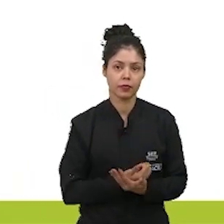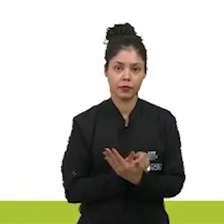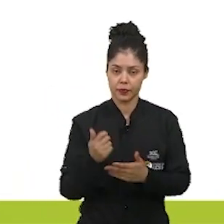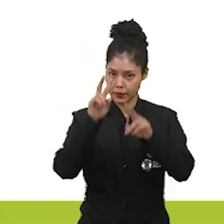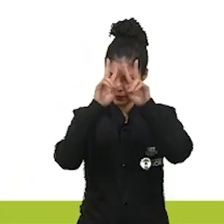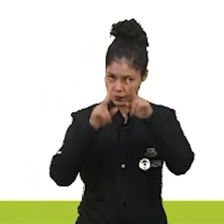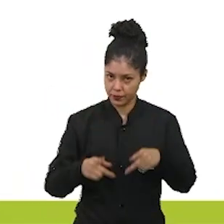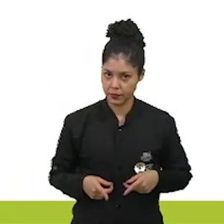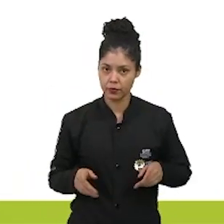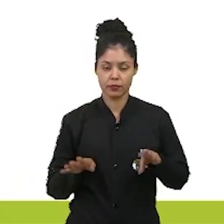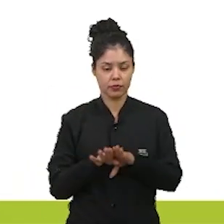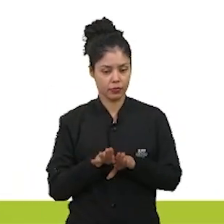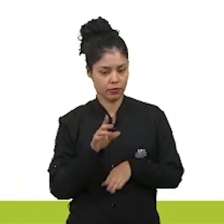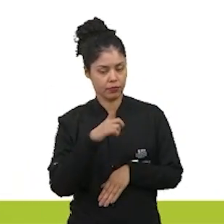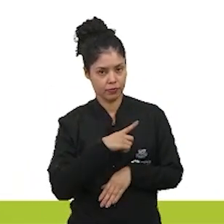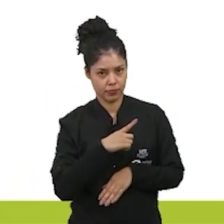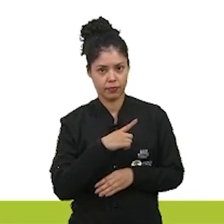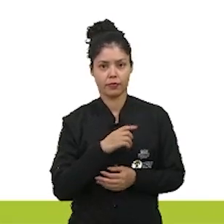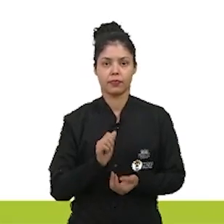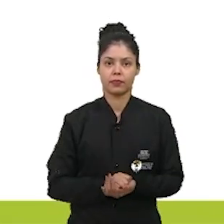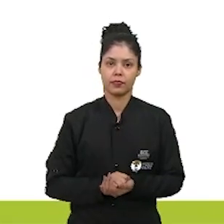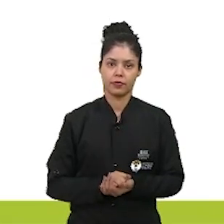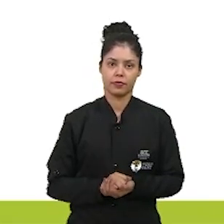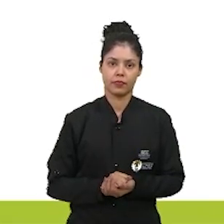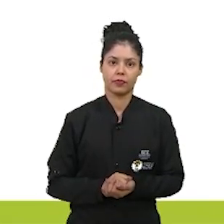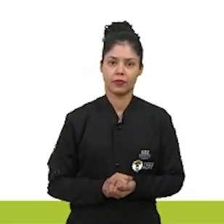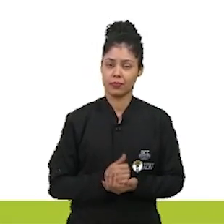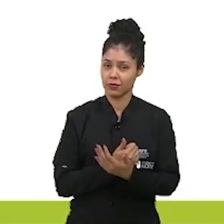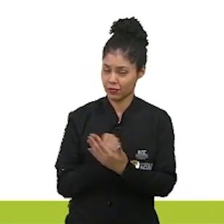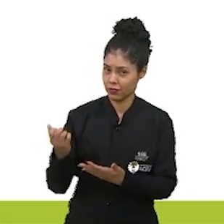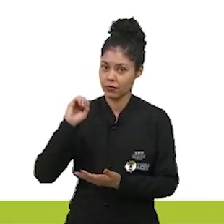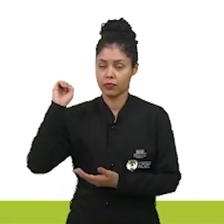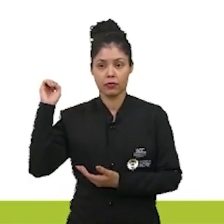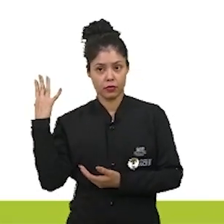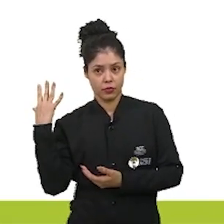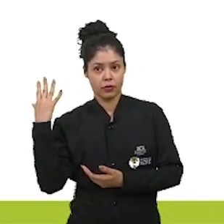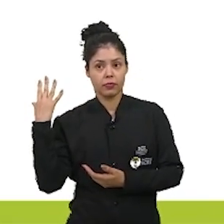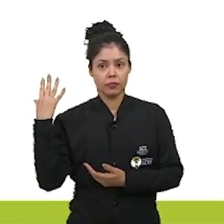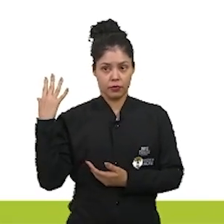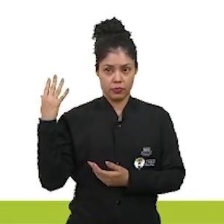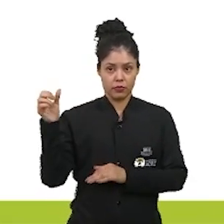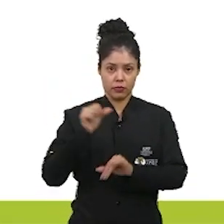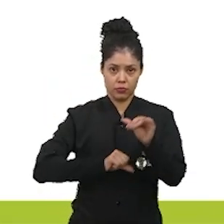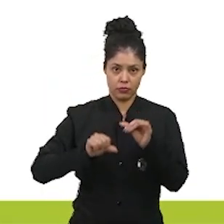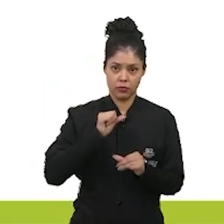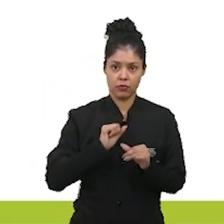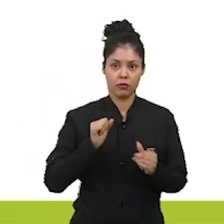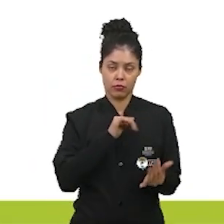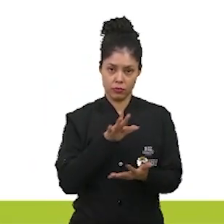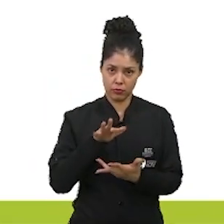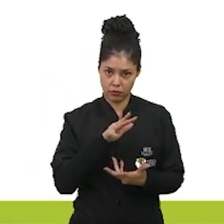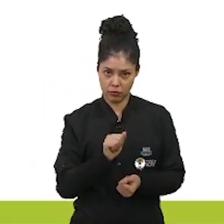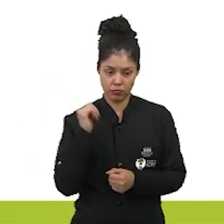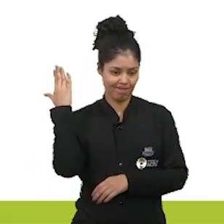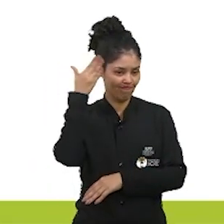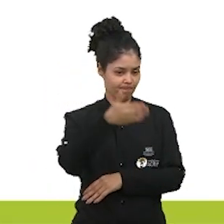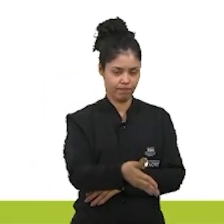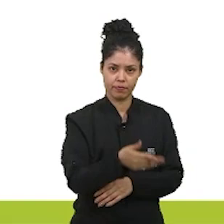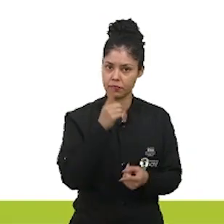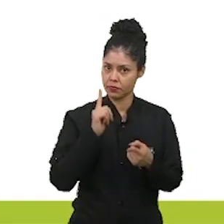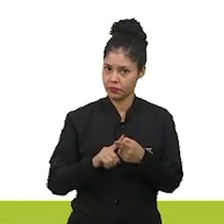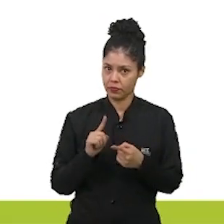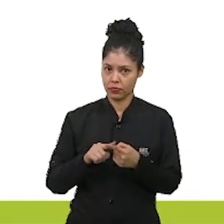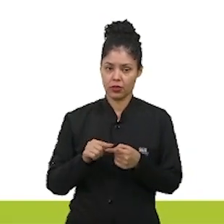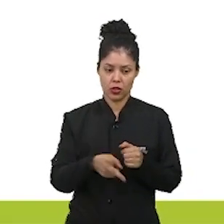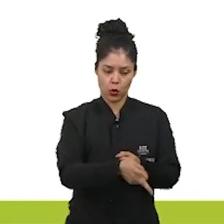do homem, o homem também tem esse ato aí de causar essa modificação do relevo diretamente, porque